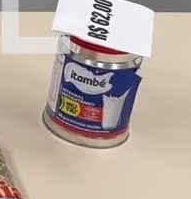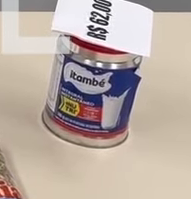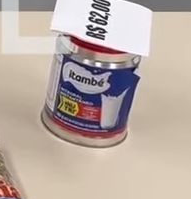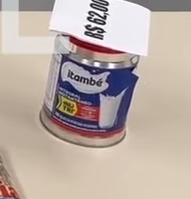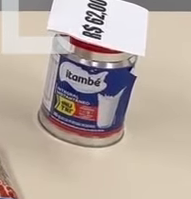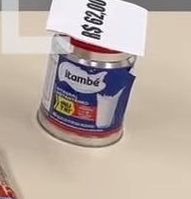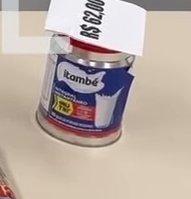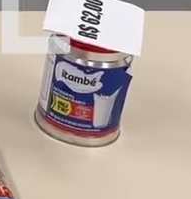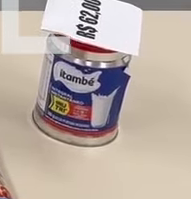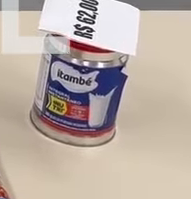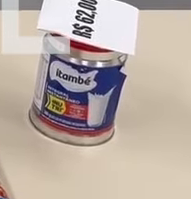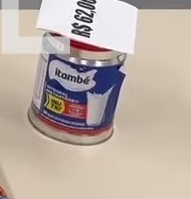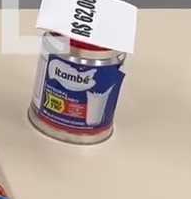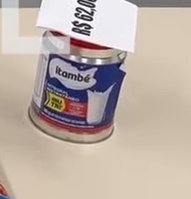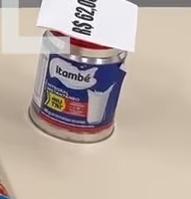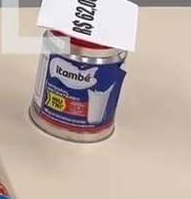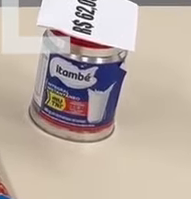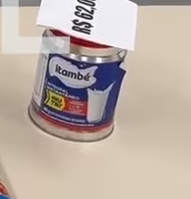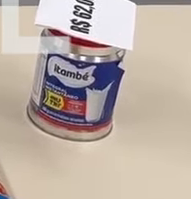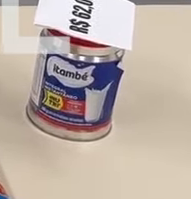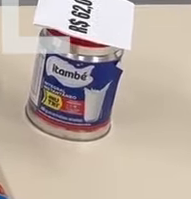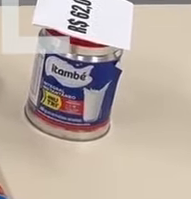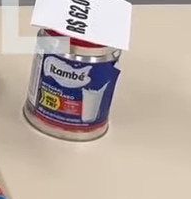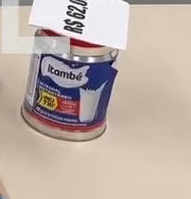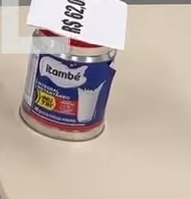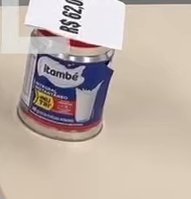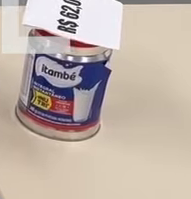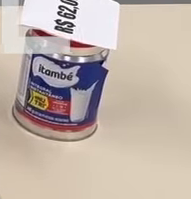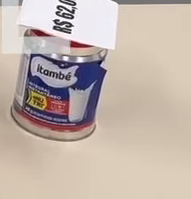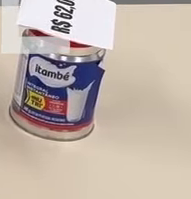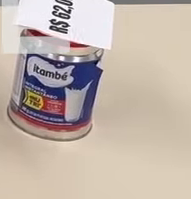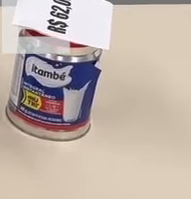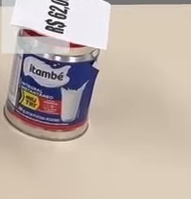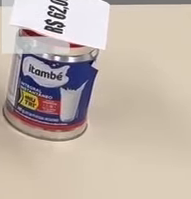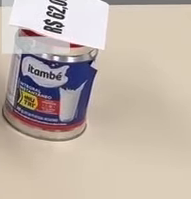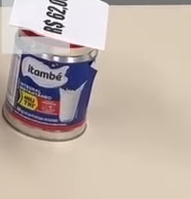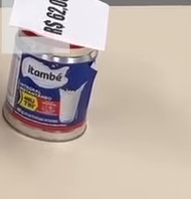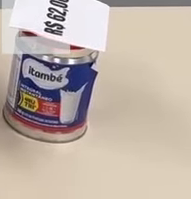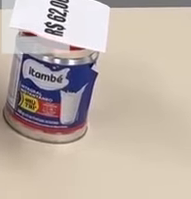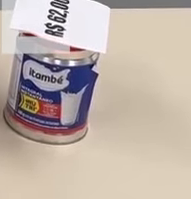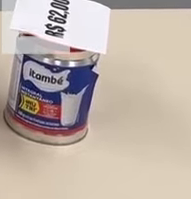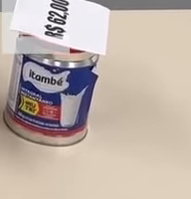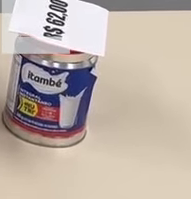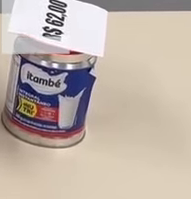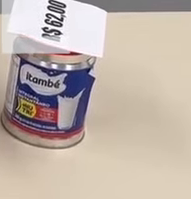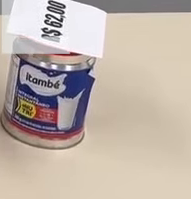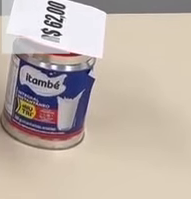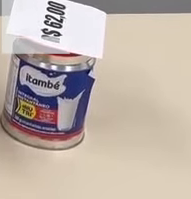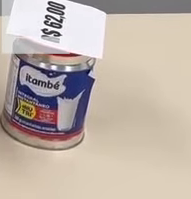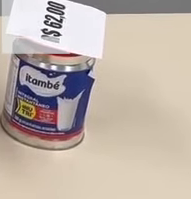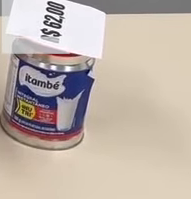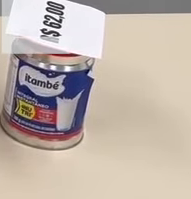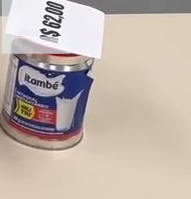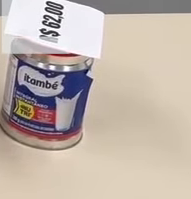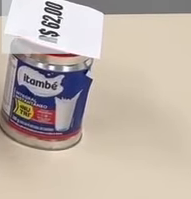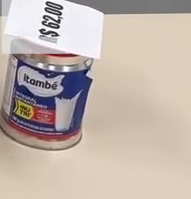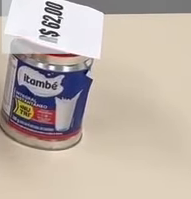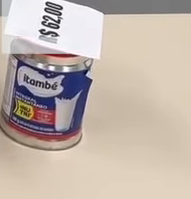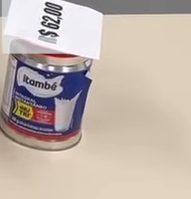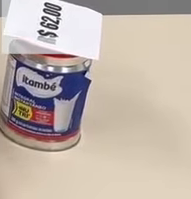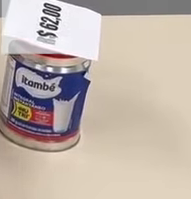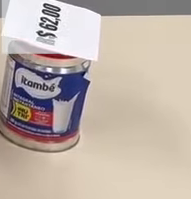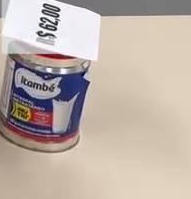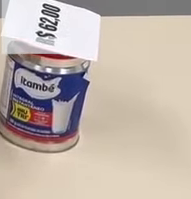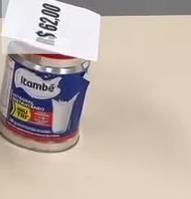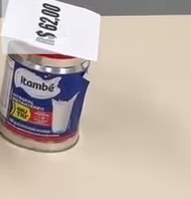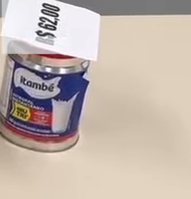7,59 Foi lá supermercado e pagou agora sabe quanto que o governo pagou r$ 7 e não